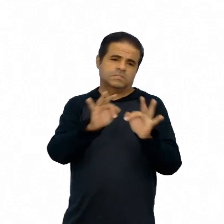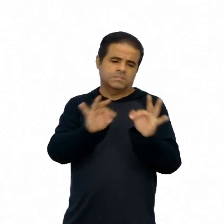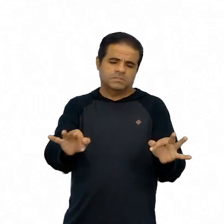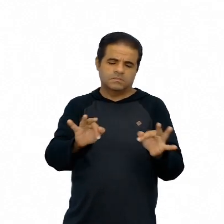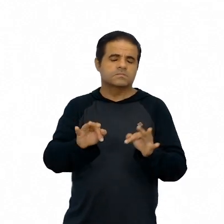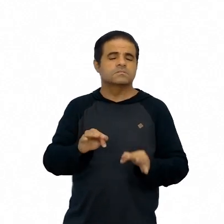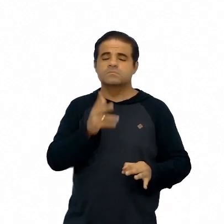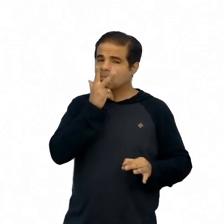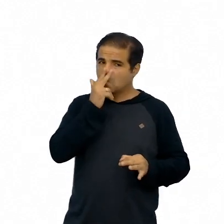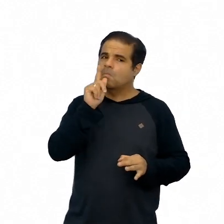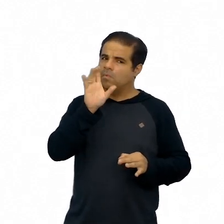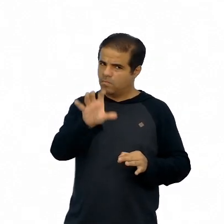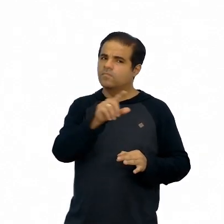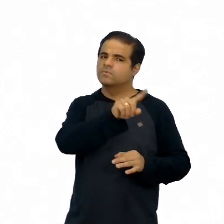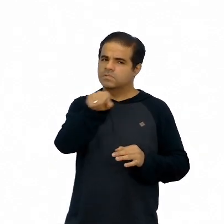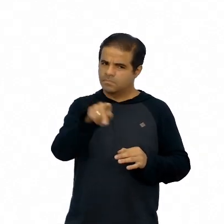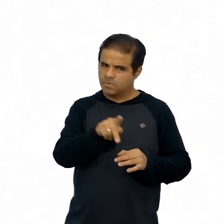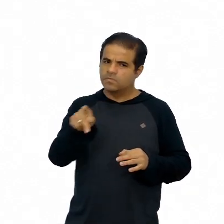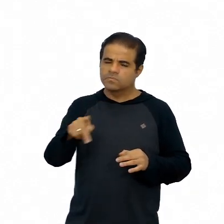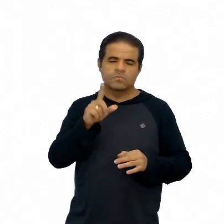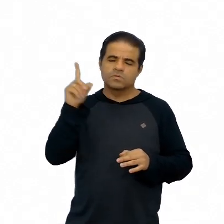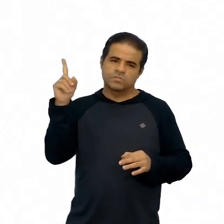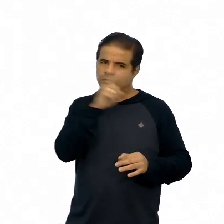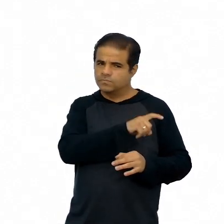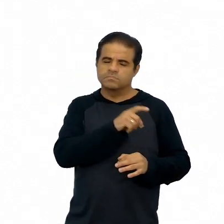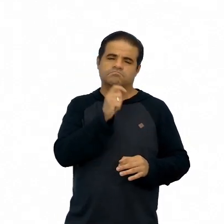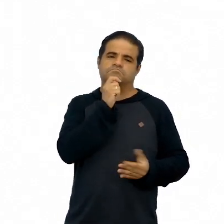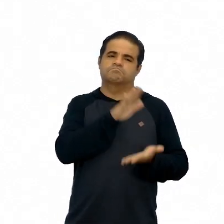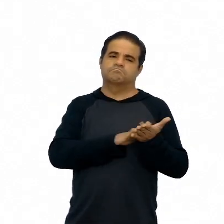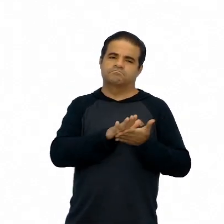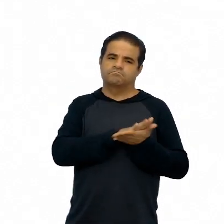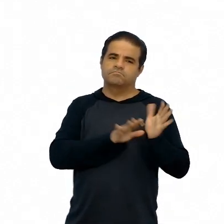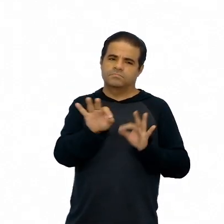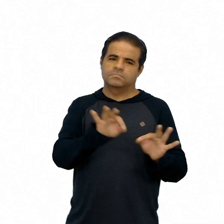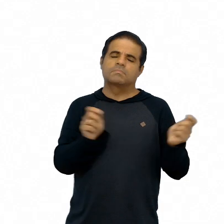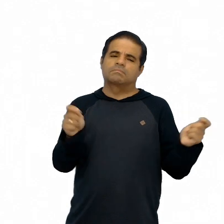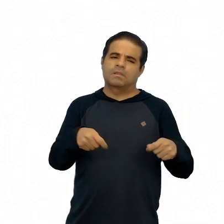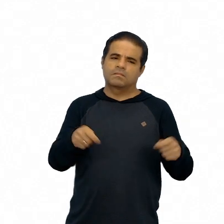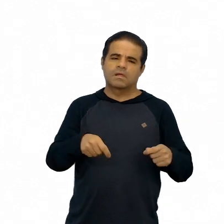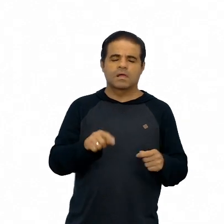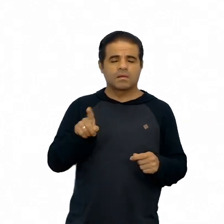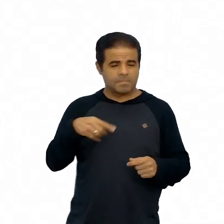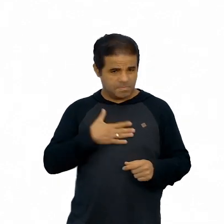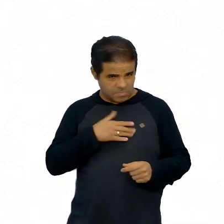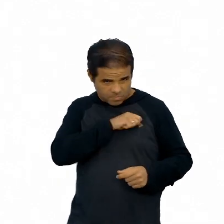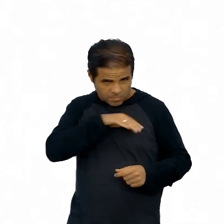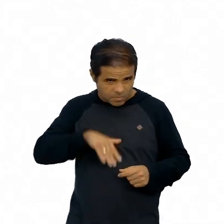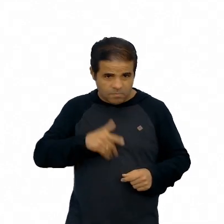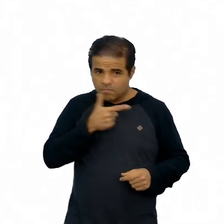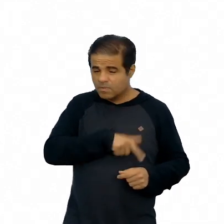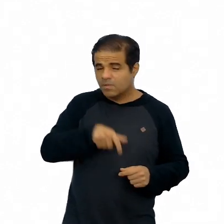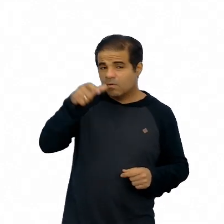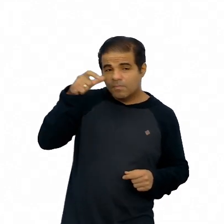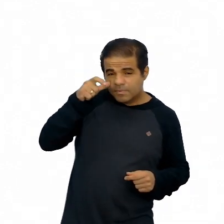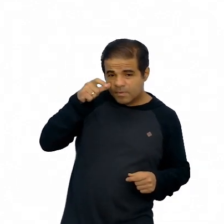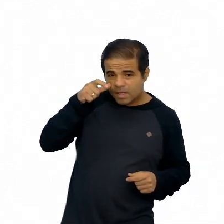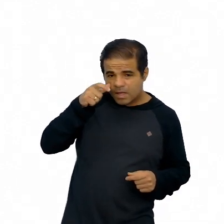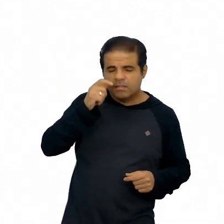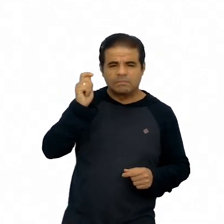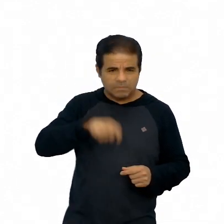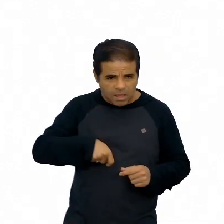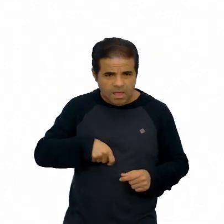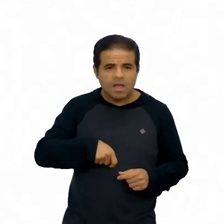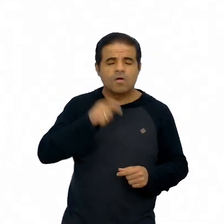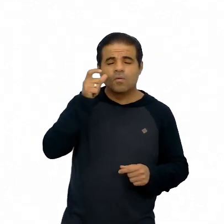né? Eu acho que você, professor, não vai ter dificuldade nenhuma em resolver isso. Mas será que o meu aluno vai conseguir observar? Será que ele